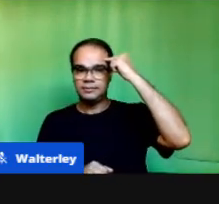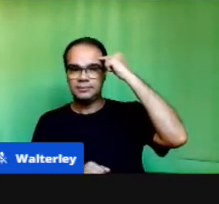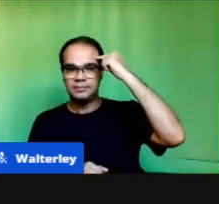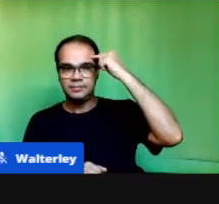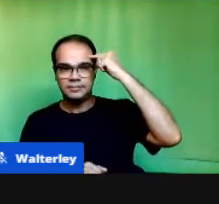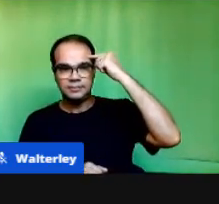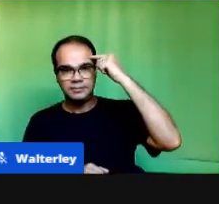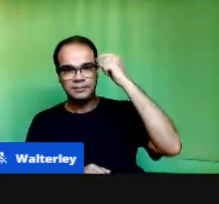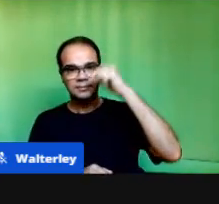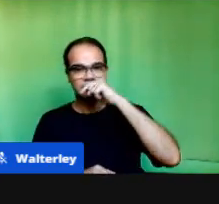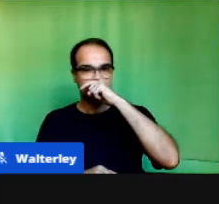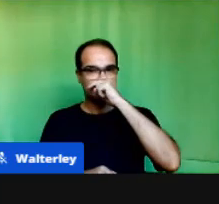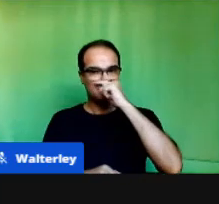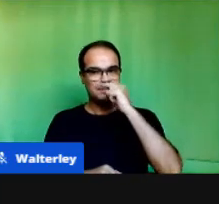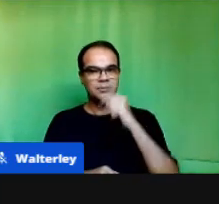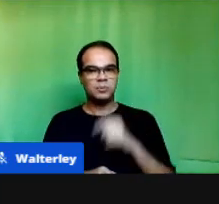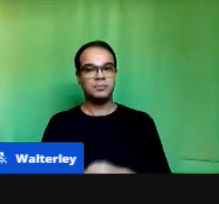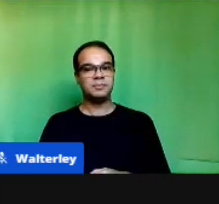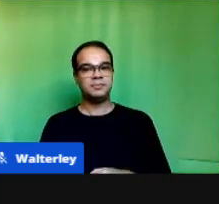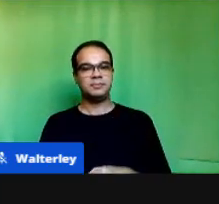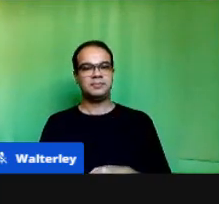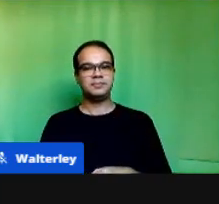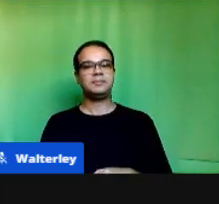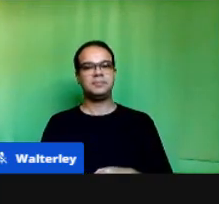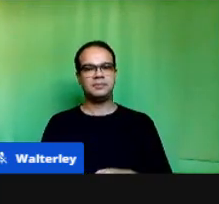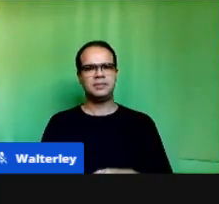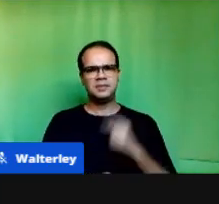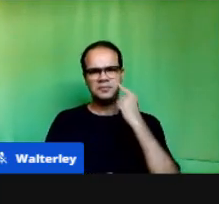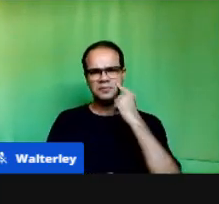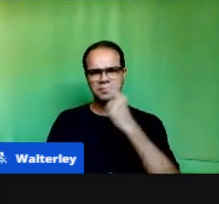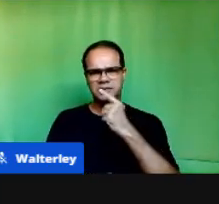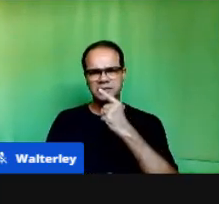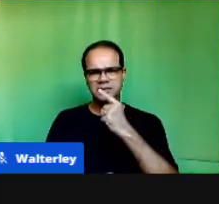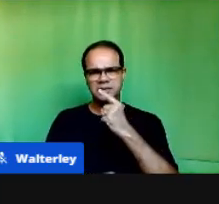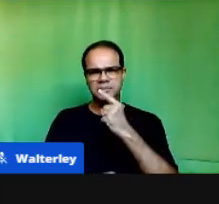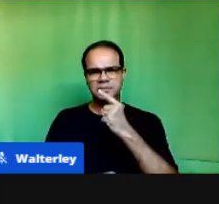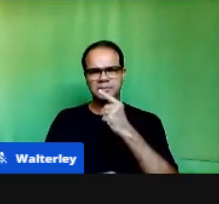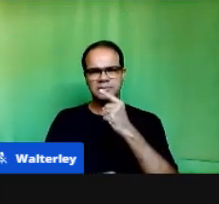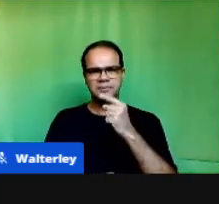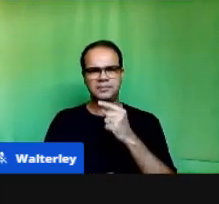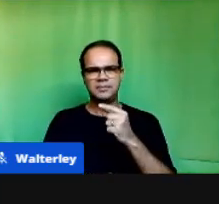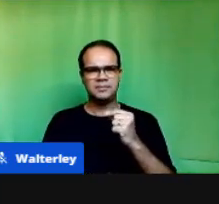Mais um. Calma. Olha lá. Como que a gente faz